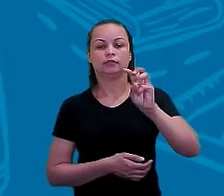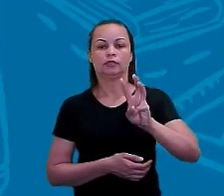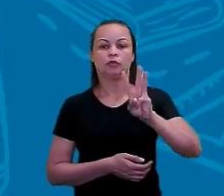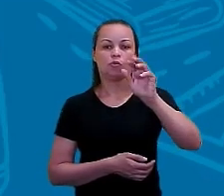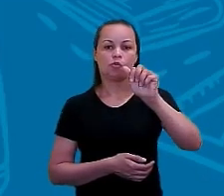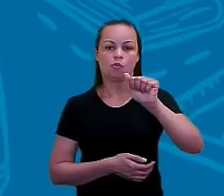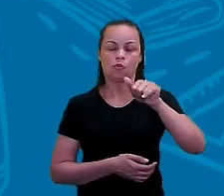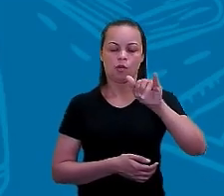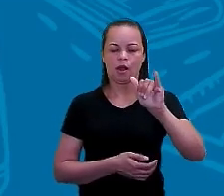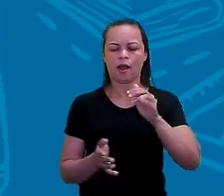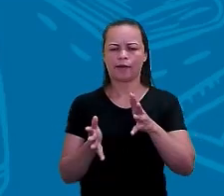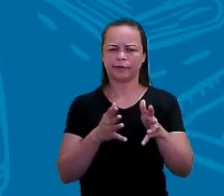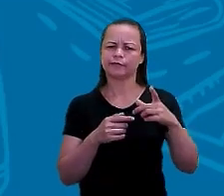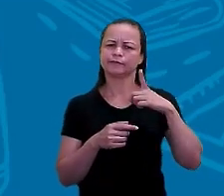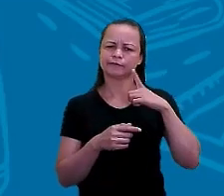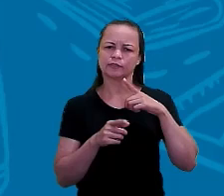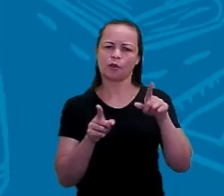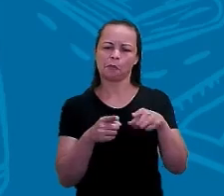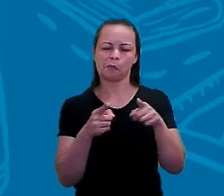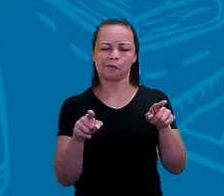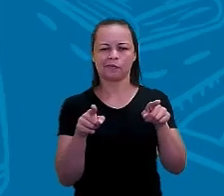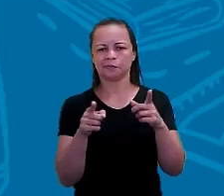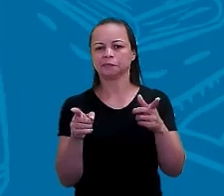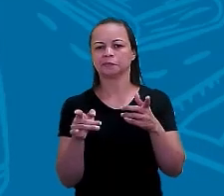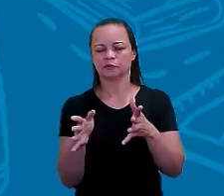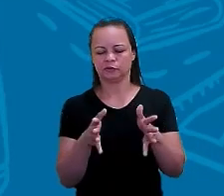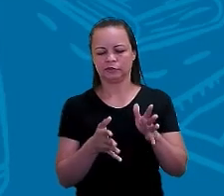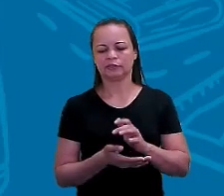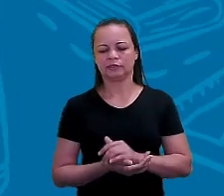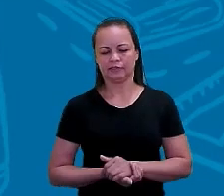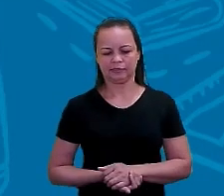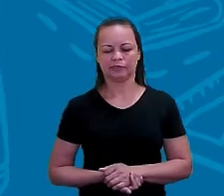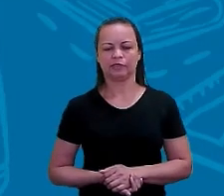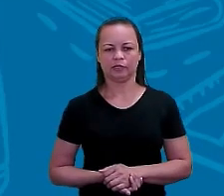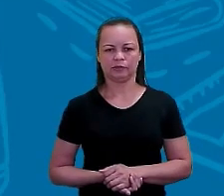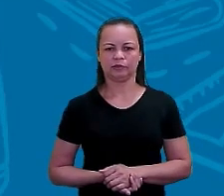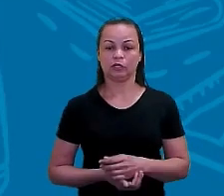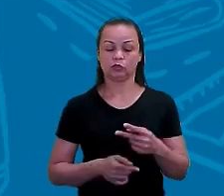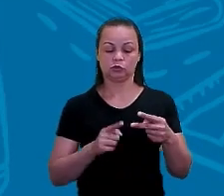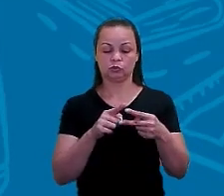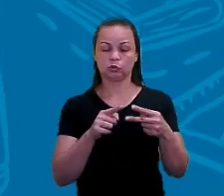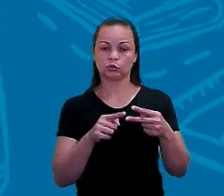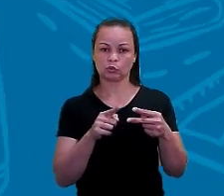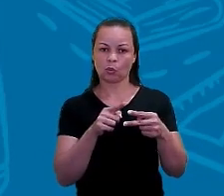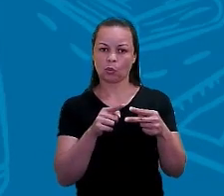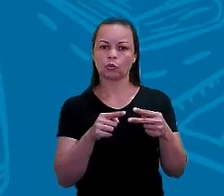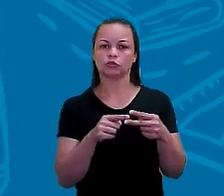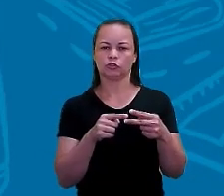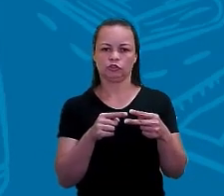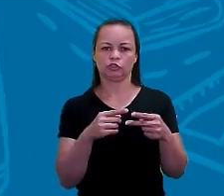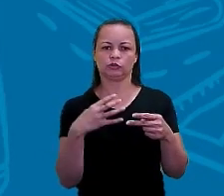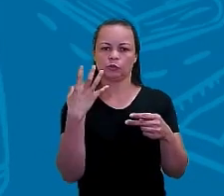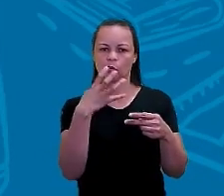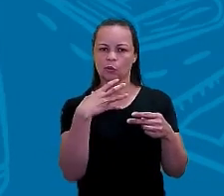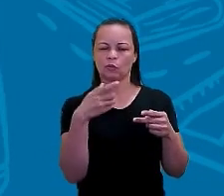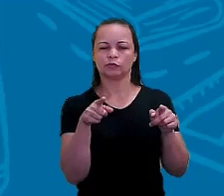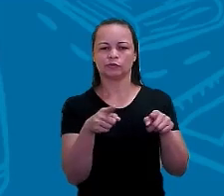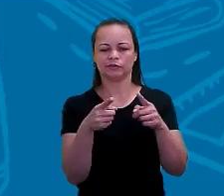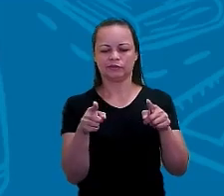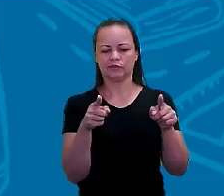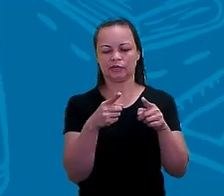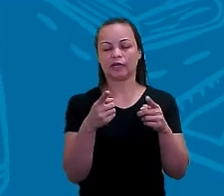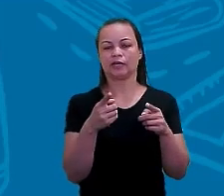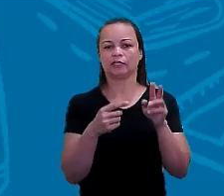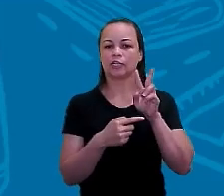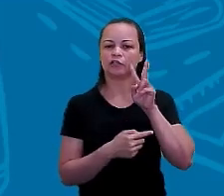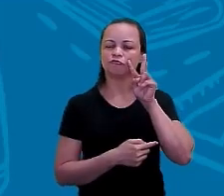da Ópera e Priscilla, The Queen of the Desert, né? Priscila, Rainha do Deserto. Foram esses dois musicais que eles viram lá na Broadway, nos